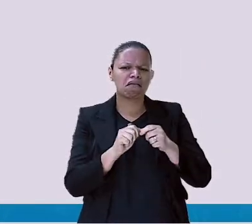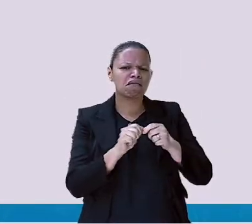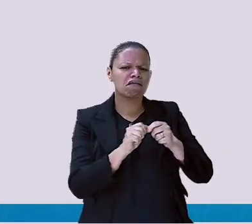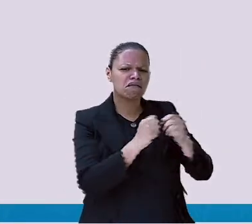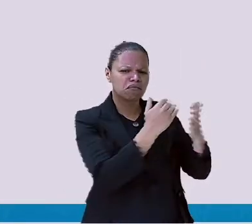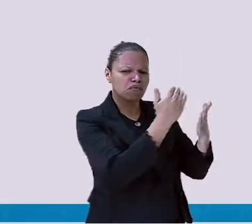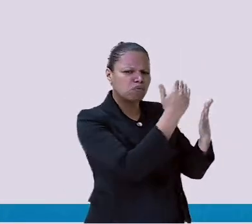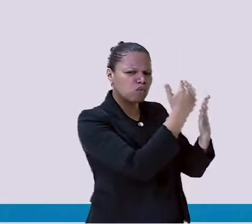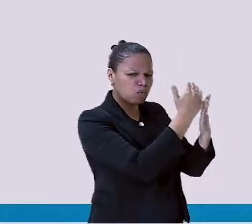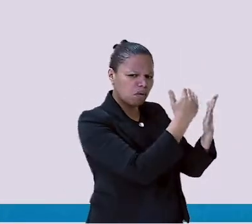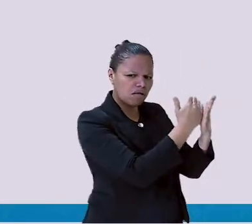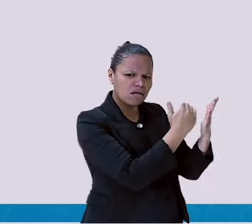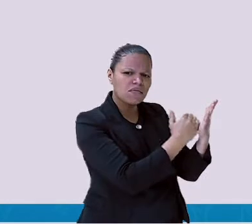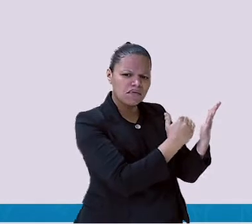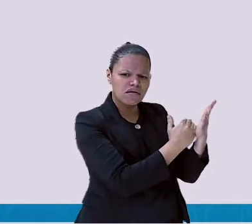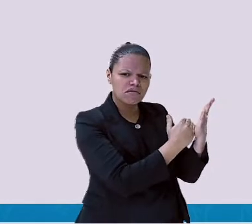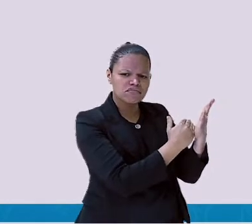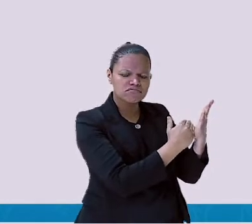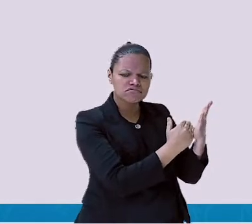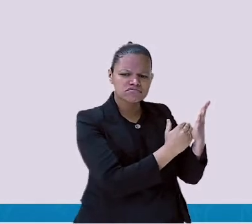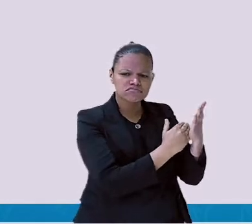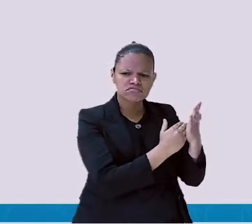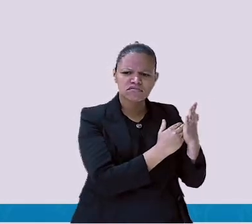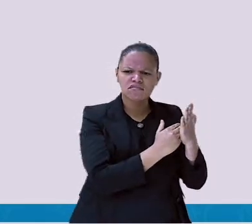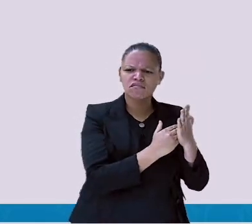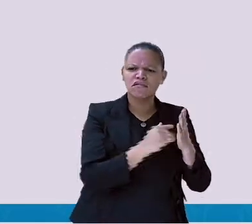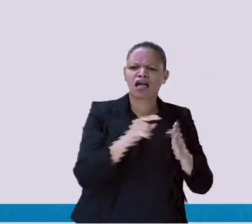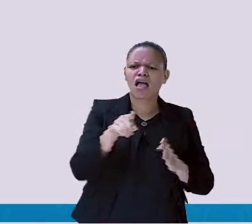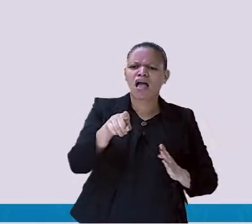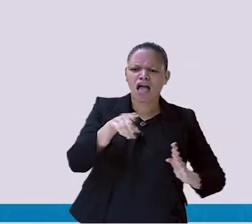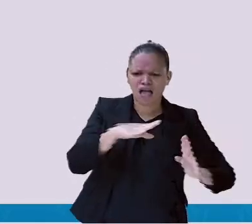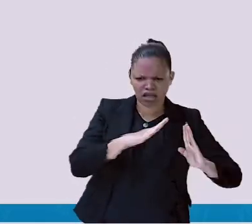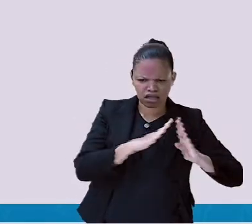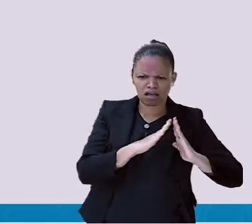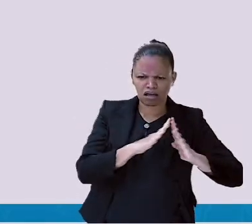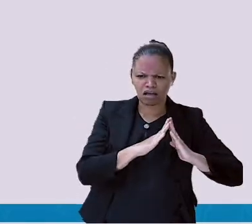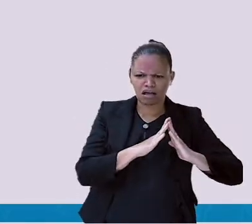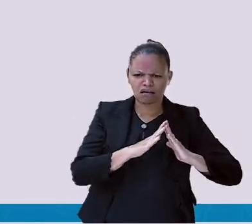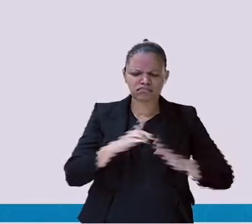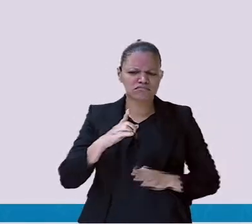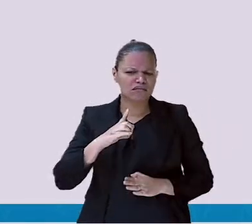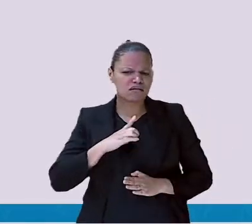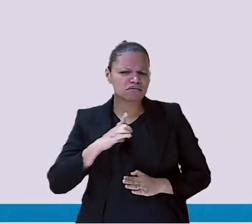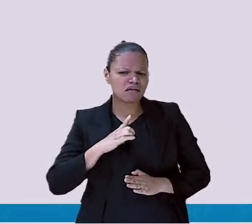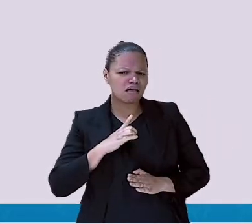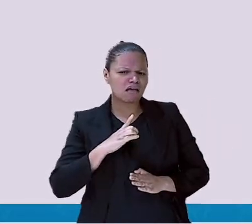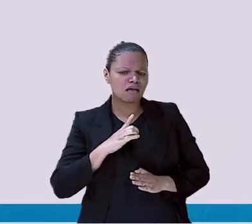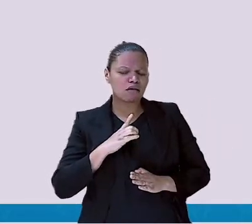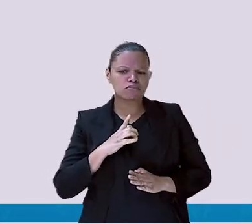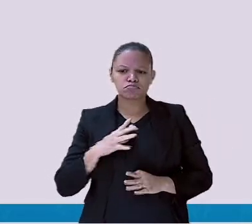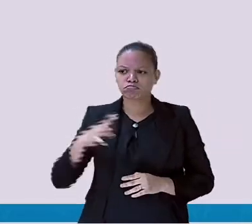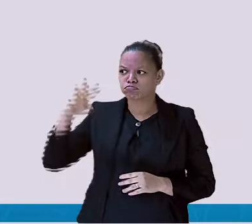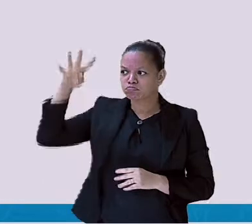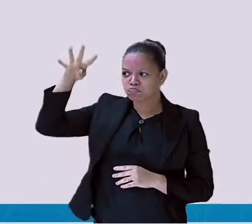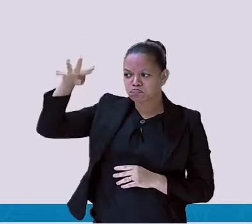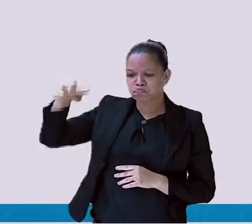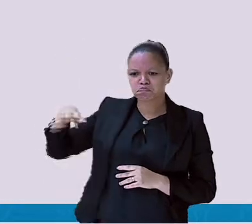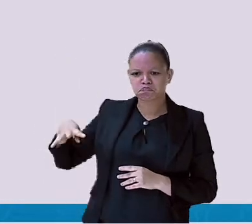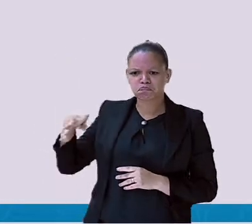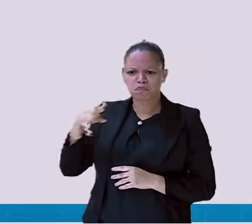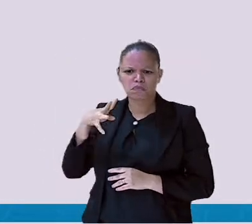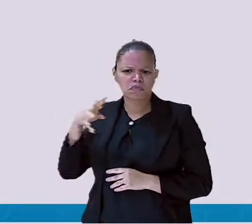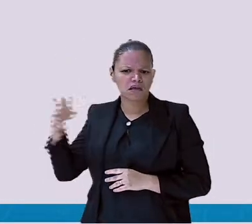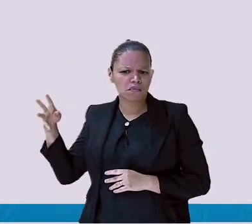casa, tem uma tabela? Você sabe aí o que é uma tabela e para que uma